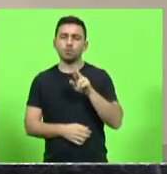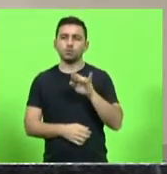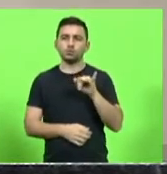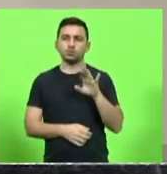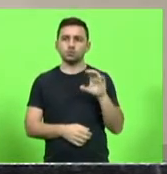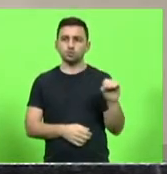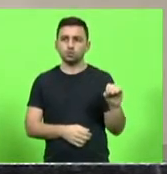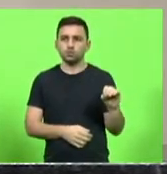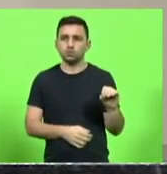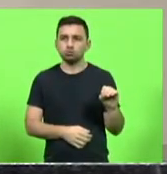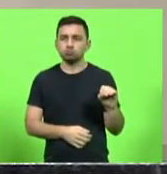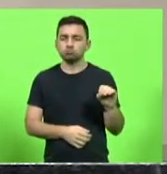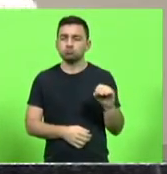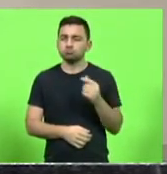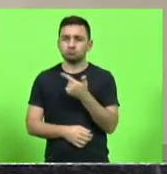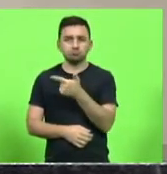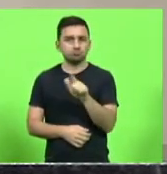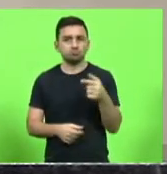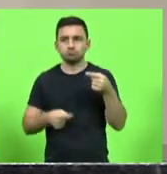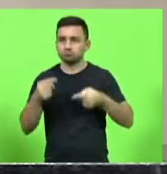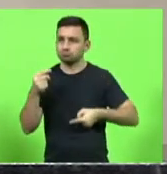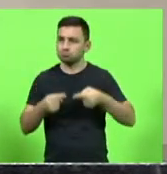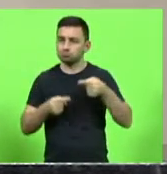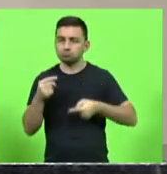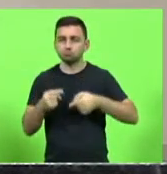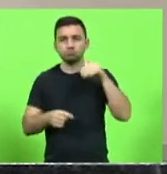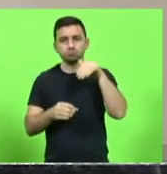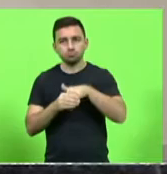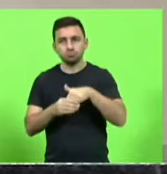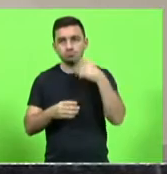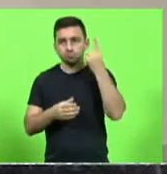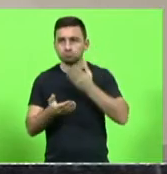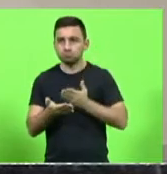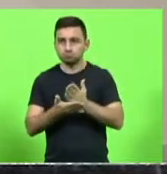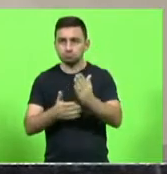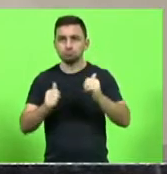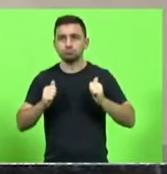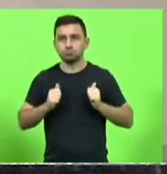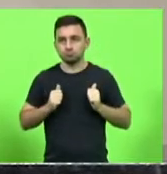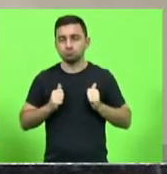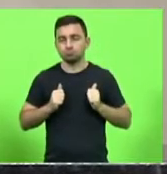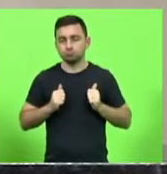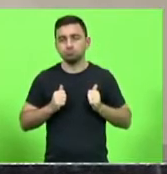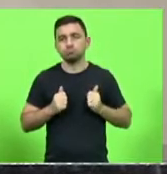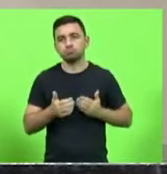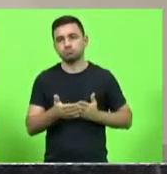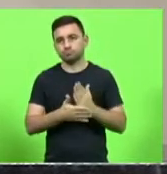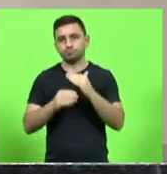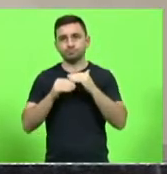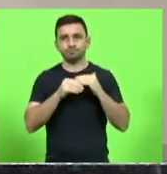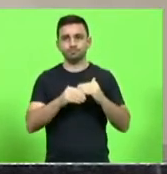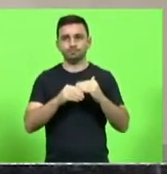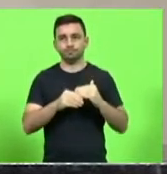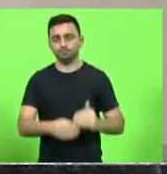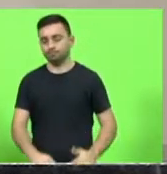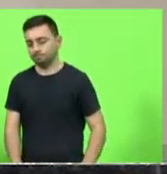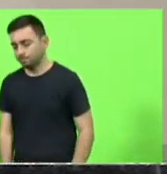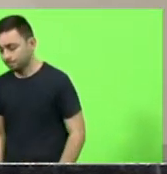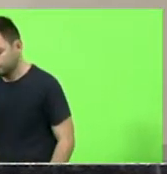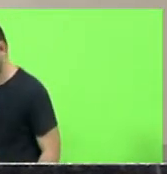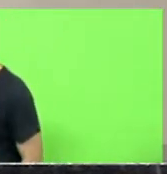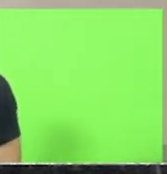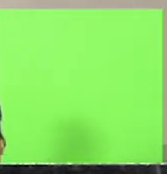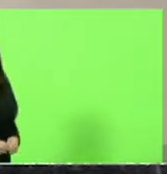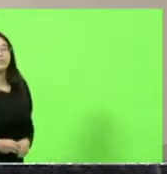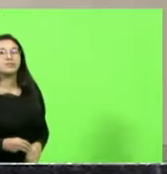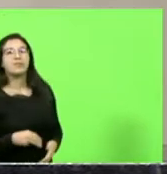discussão. Não havendo quem queira discutir, em votação. Deputados que aprovam, permaneçam como se encontra. Aprovado por unanimidade. Moção